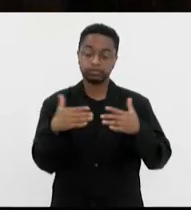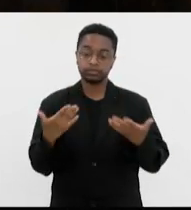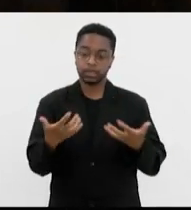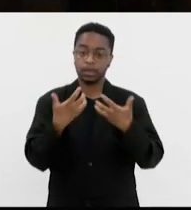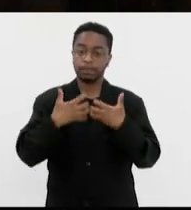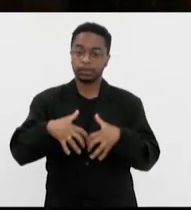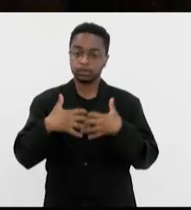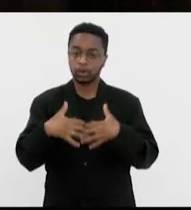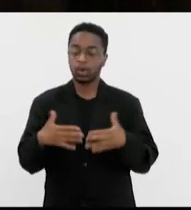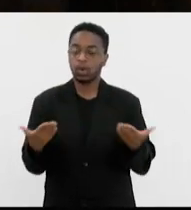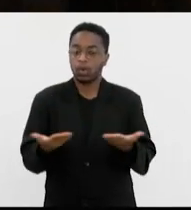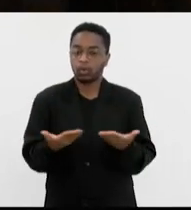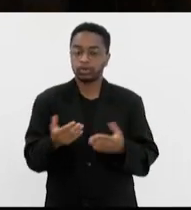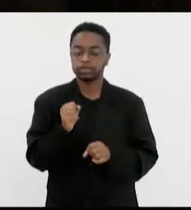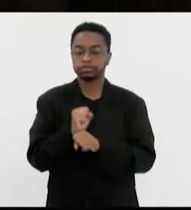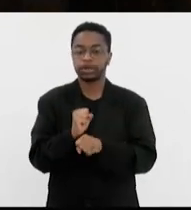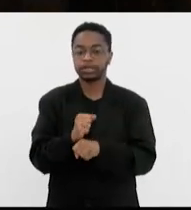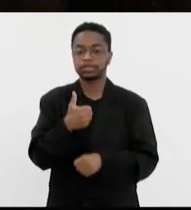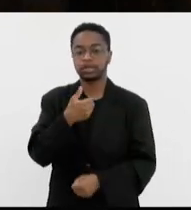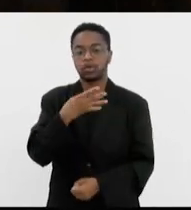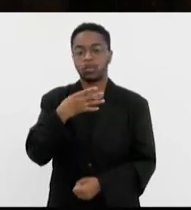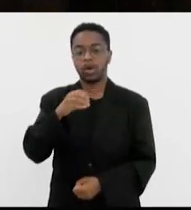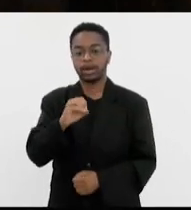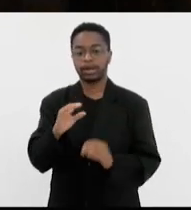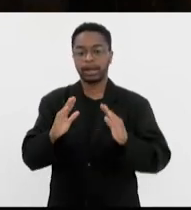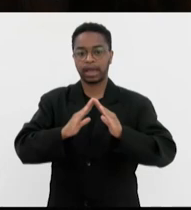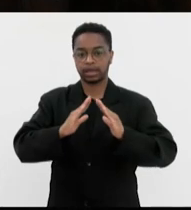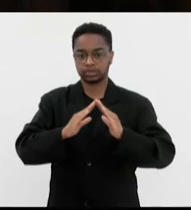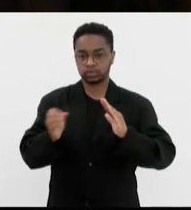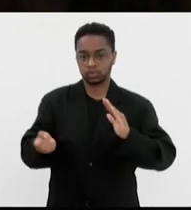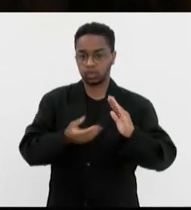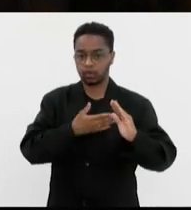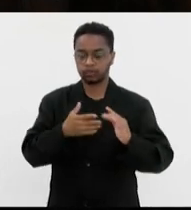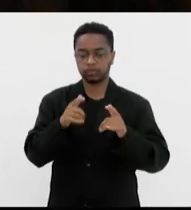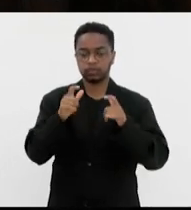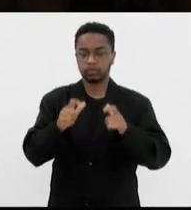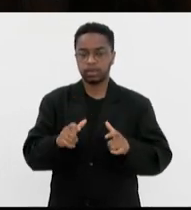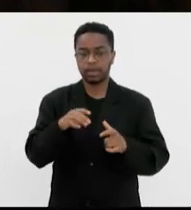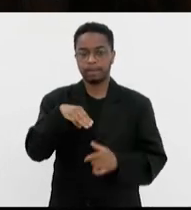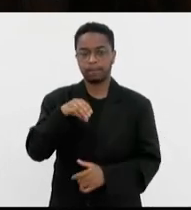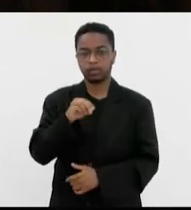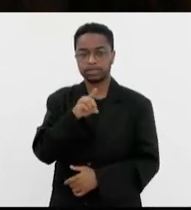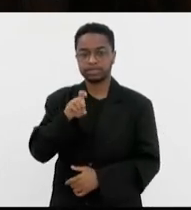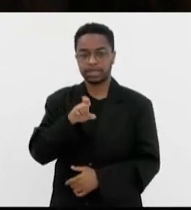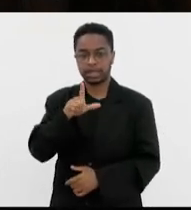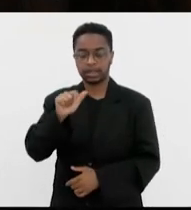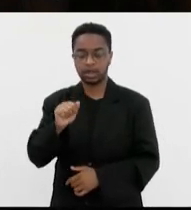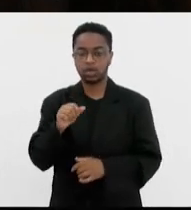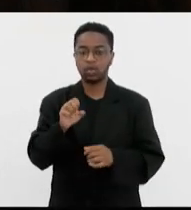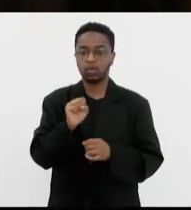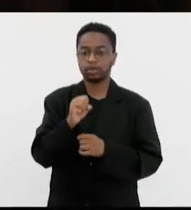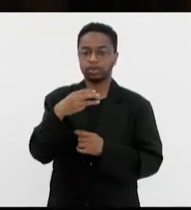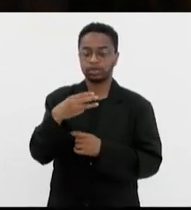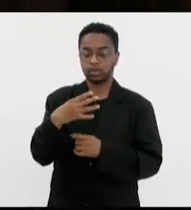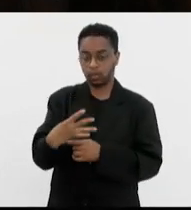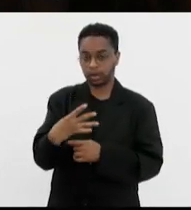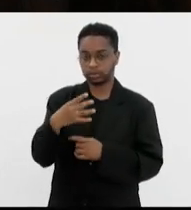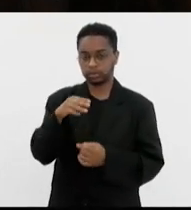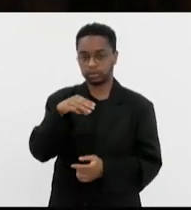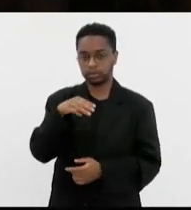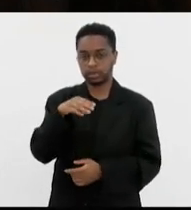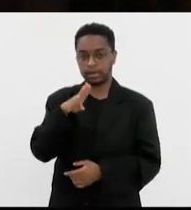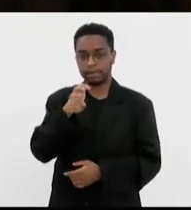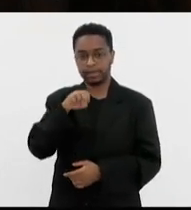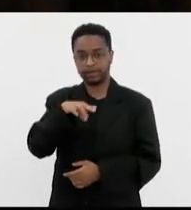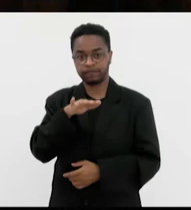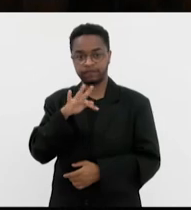Petrópolis hoje espera por 140 unidades habitacionais na Mosela, 84 no Benfica, 70 no Cuiabá e